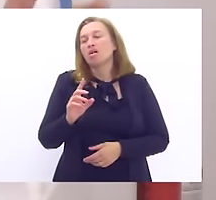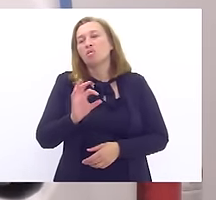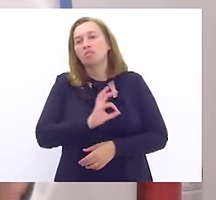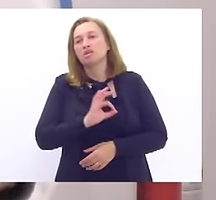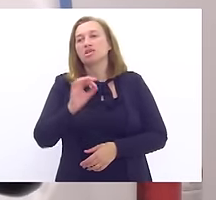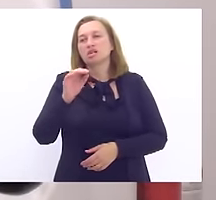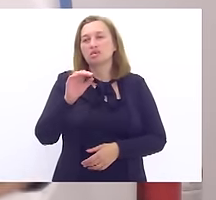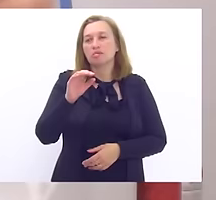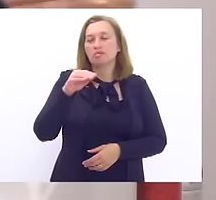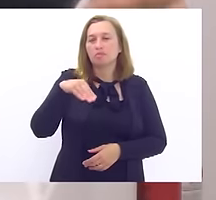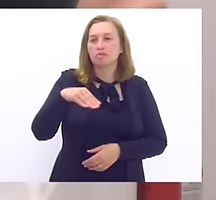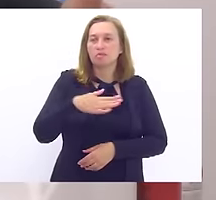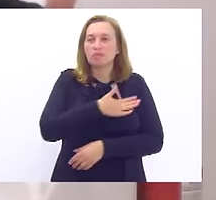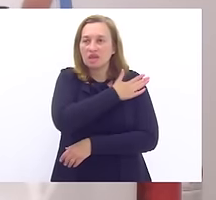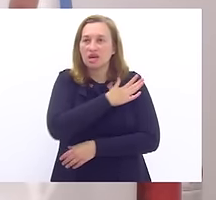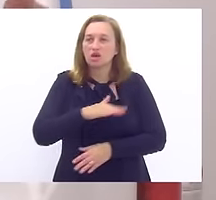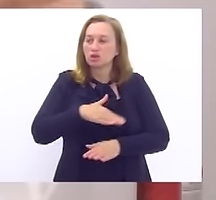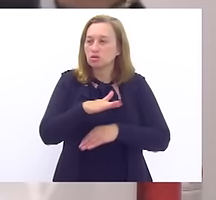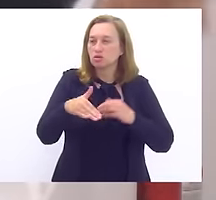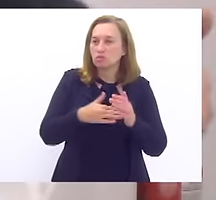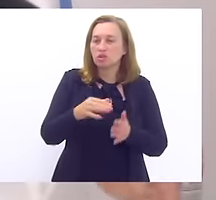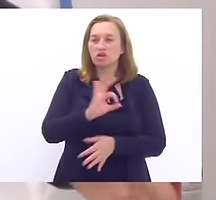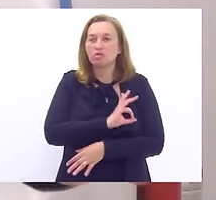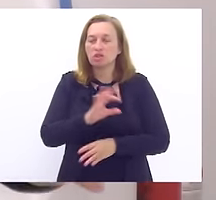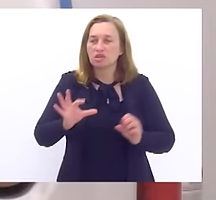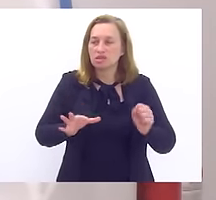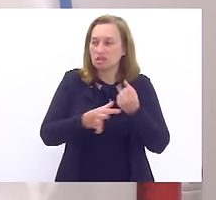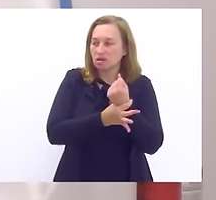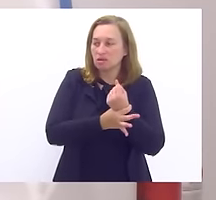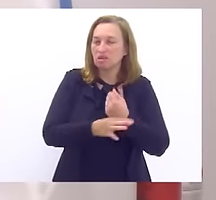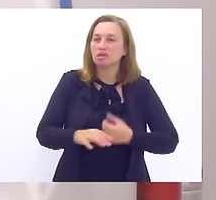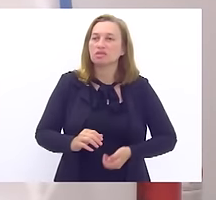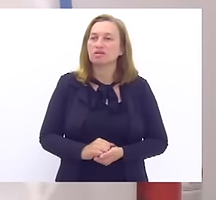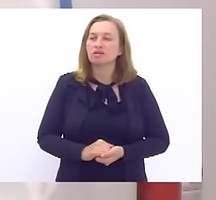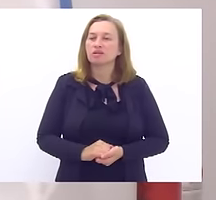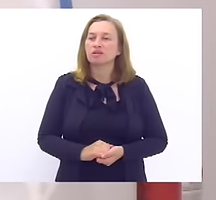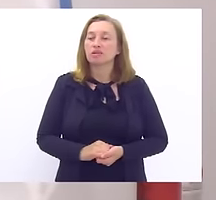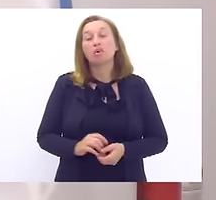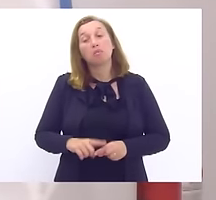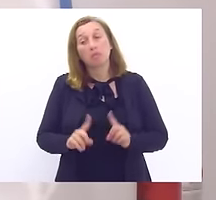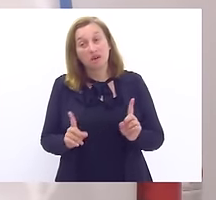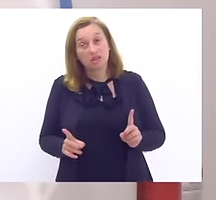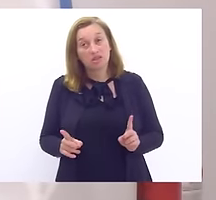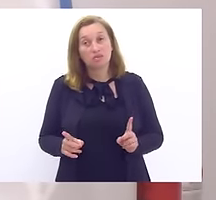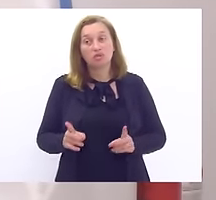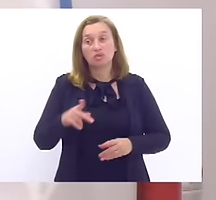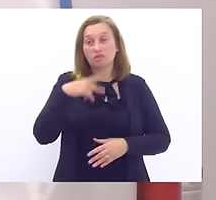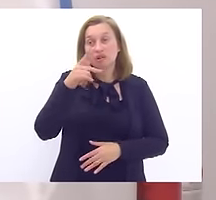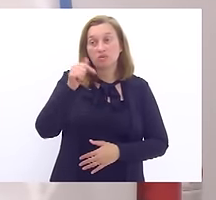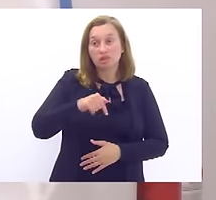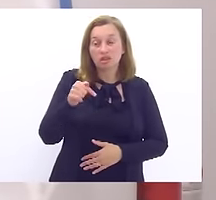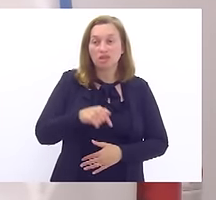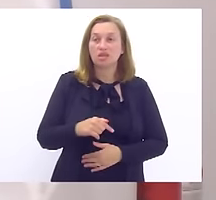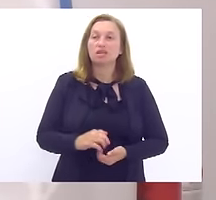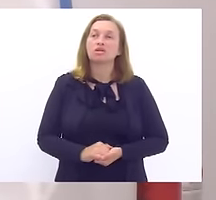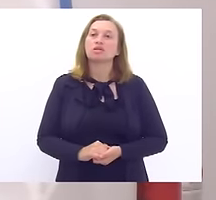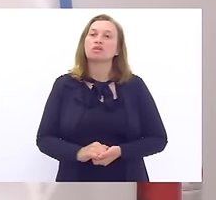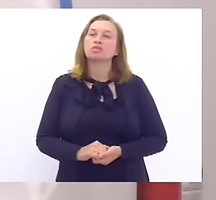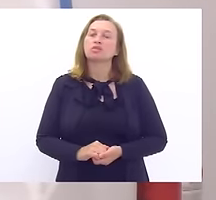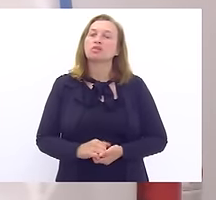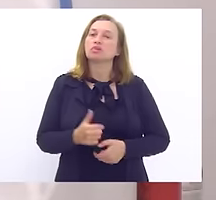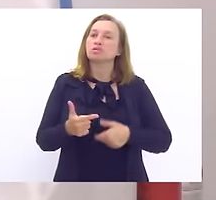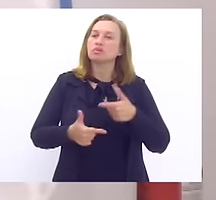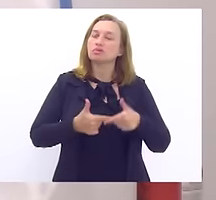Polícia Civil pelo contrário as polícias é sempre um problema uma história na mão das polícias mas o que a gente critica aqui é que é uma operação